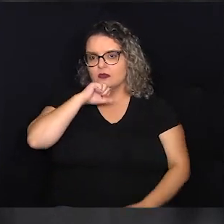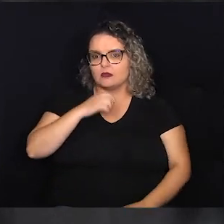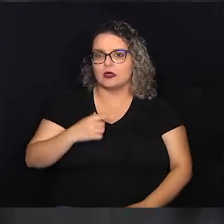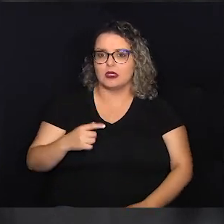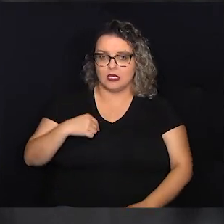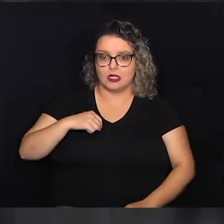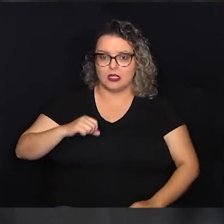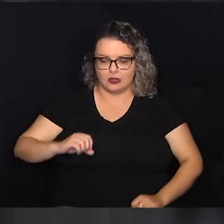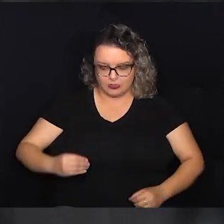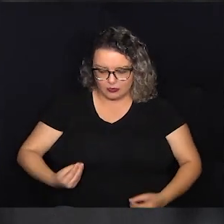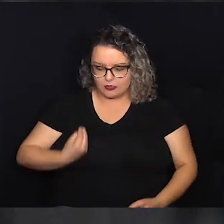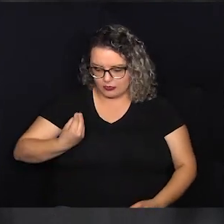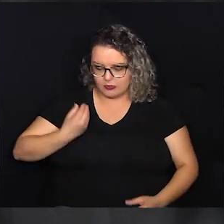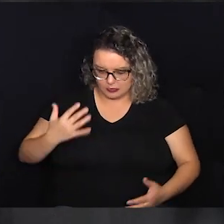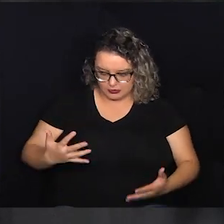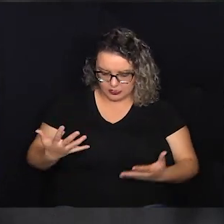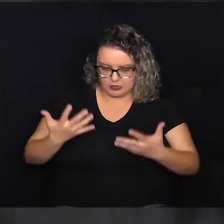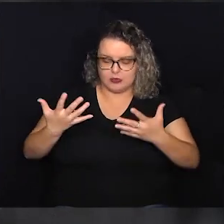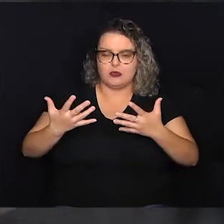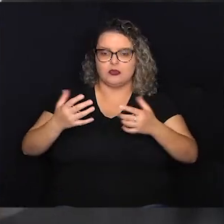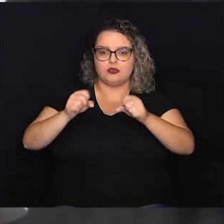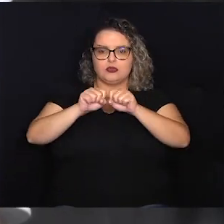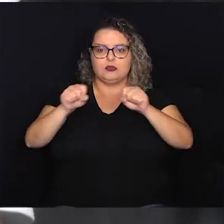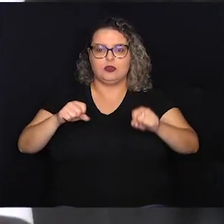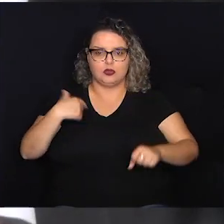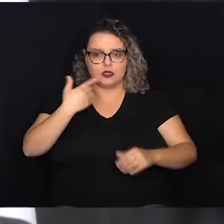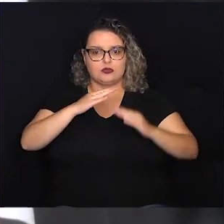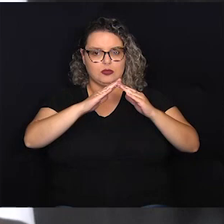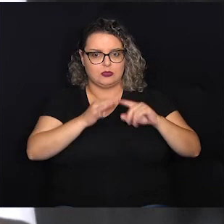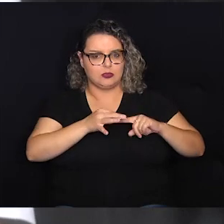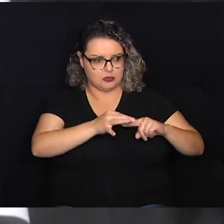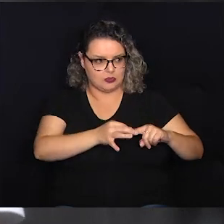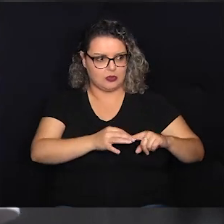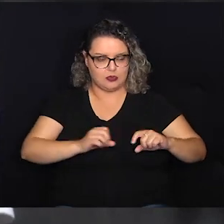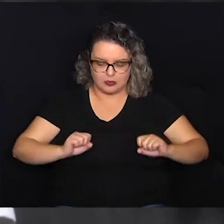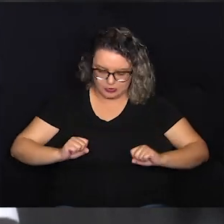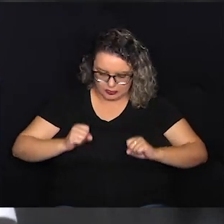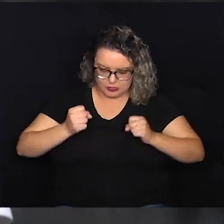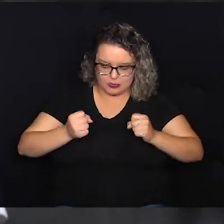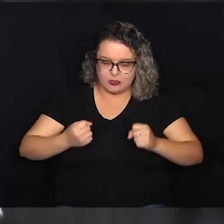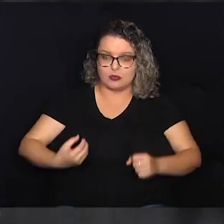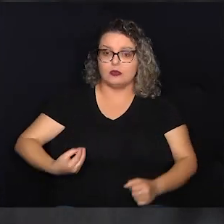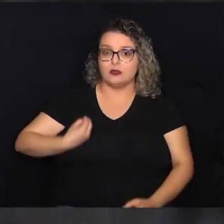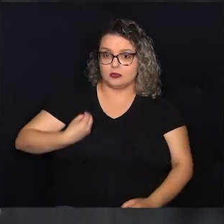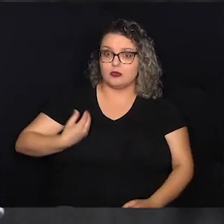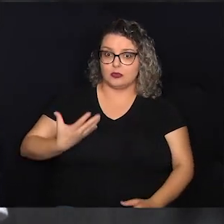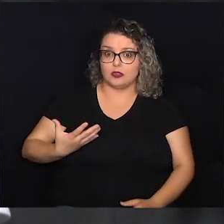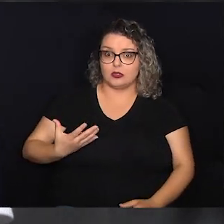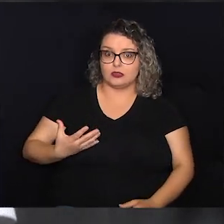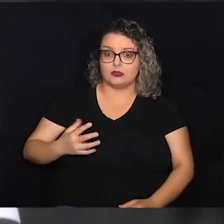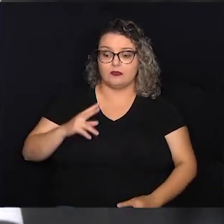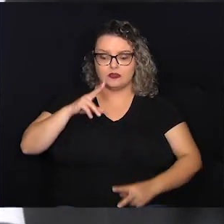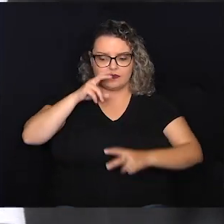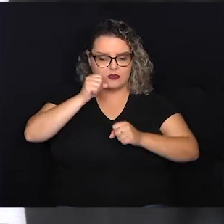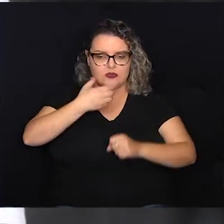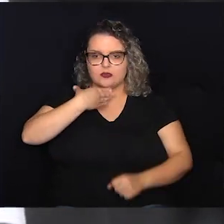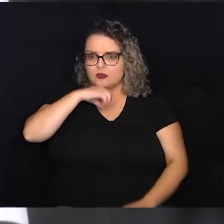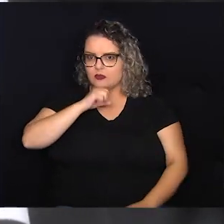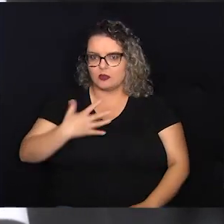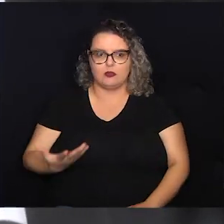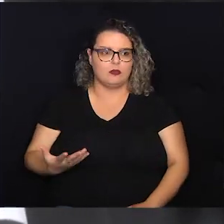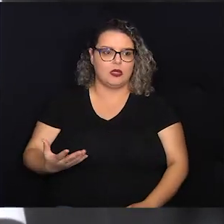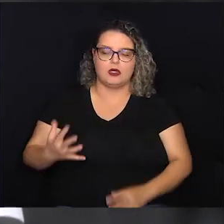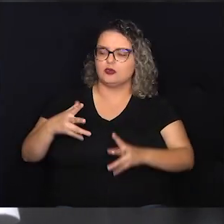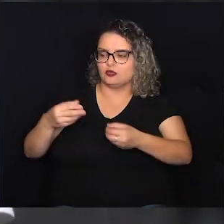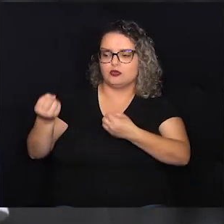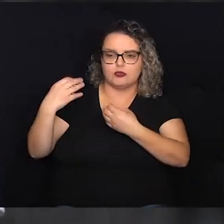não fosse a força do meu pai, e eu sou um sobrevivente do sistema. Nós Certo. somos que moramos na periferia. Sim. Se não fosse a força do meu pai e